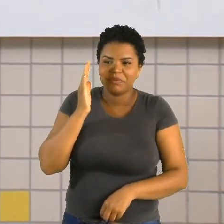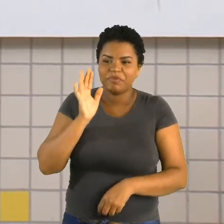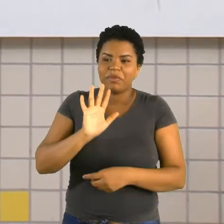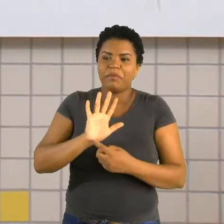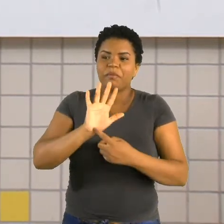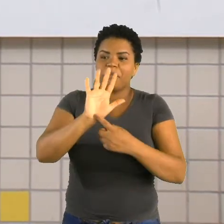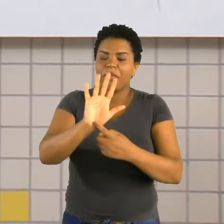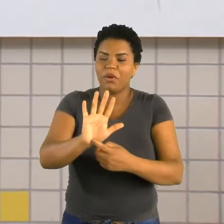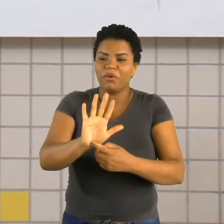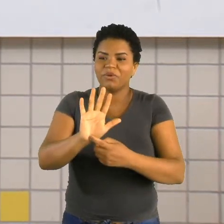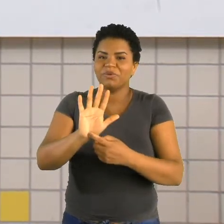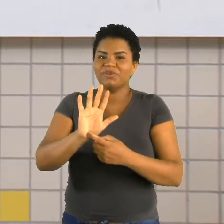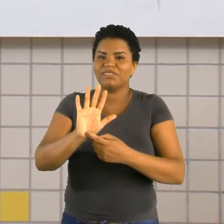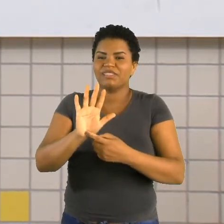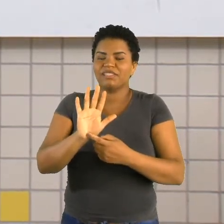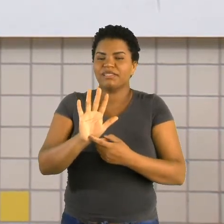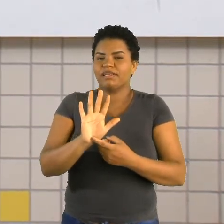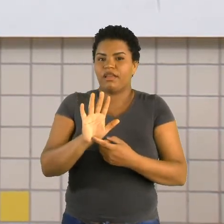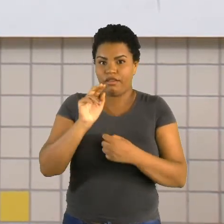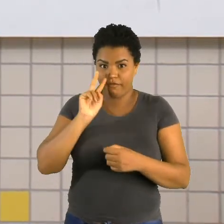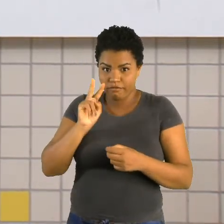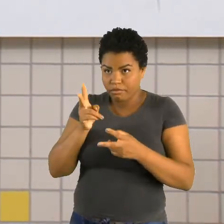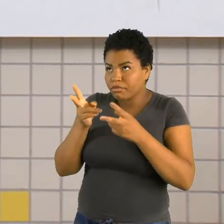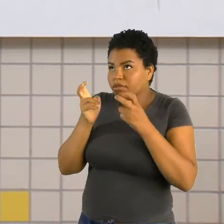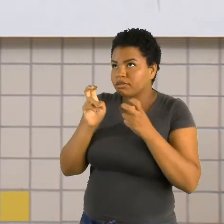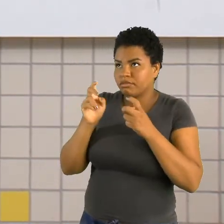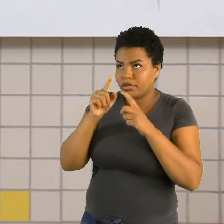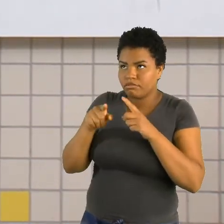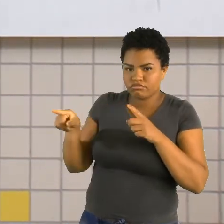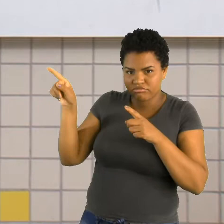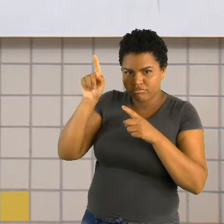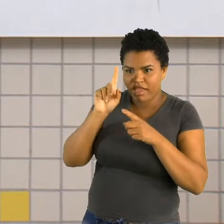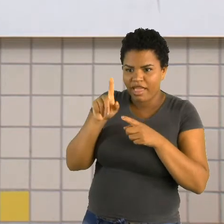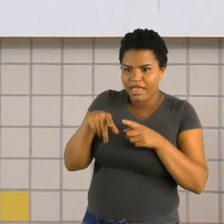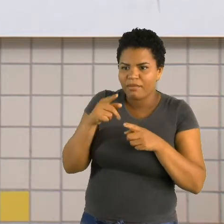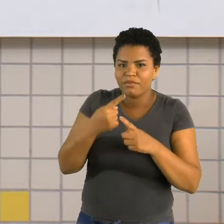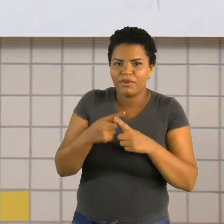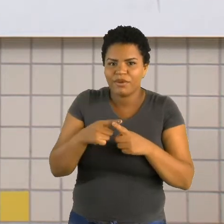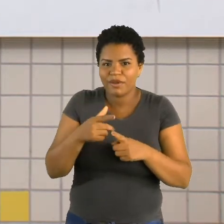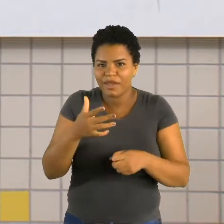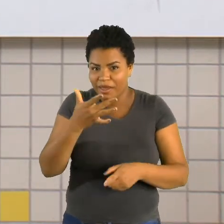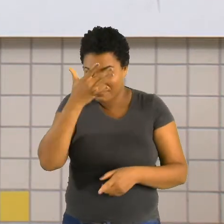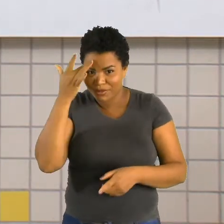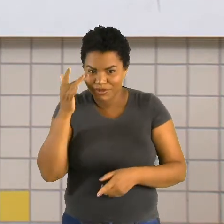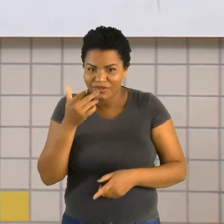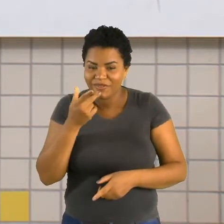quando vocês virem esse tipo de balão, significa que a pessoa está,